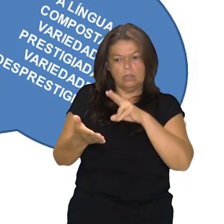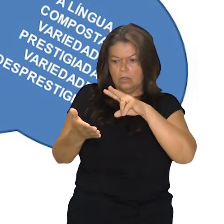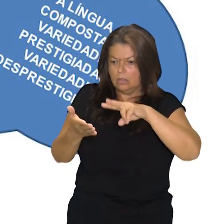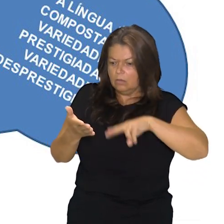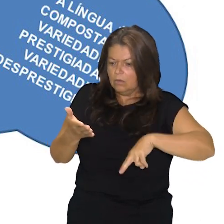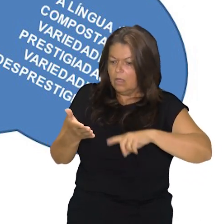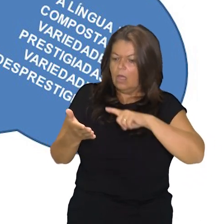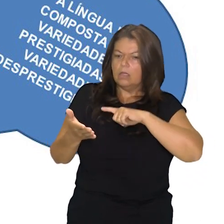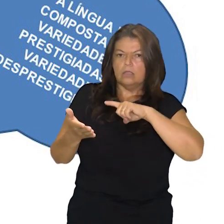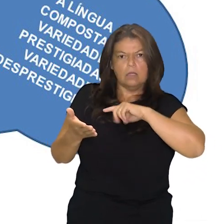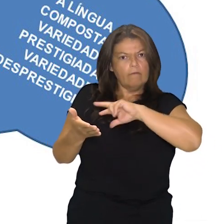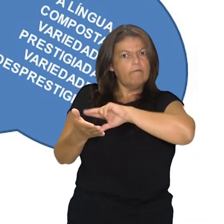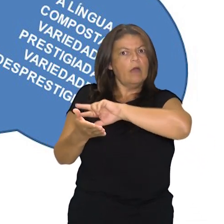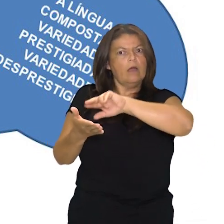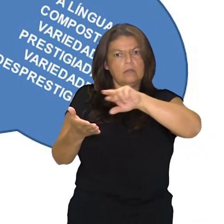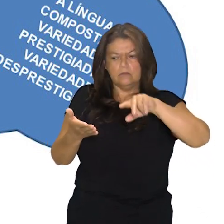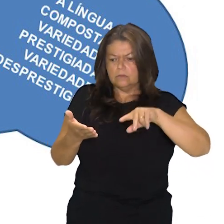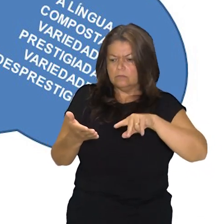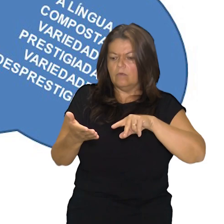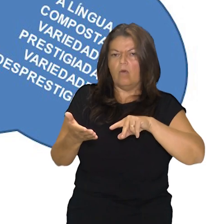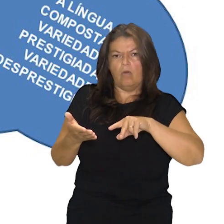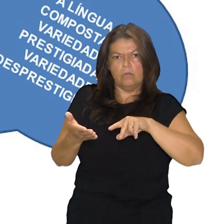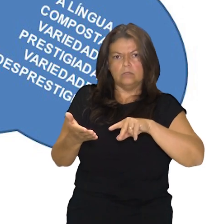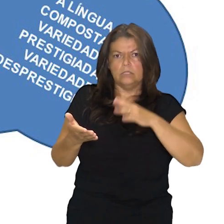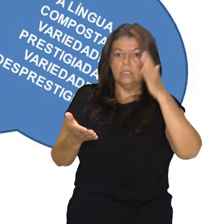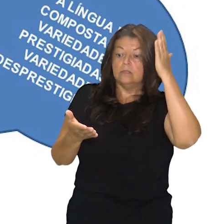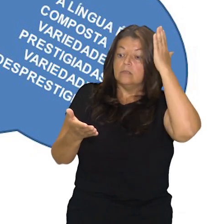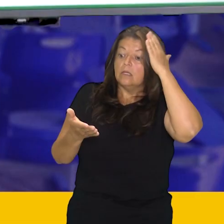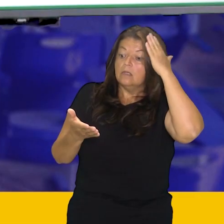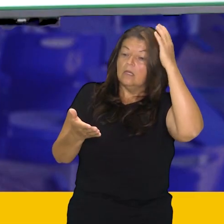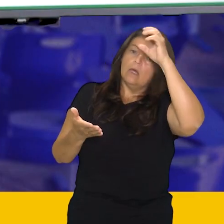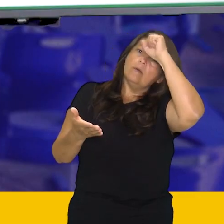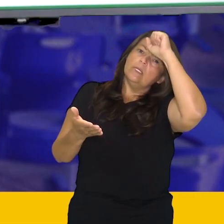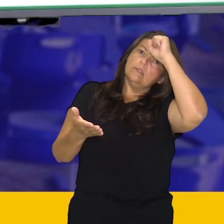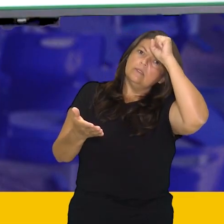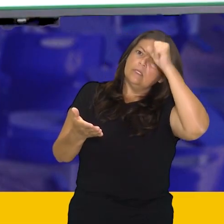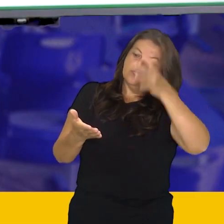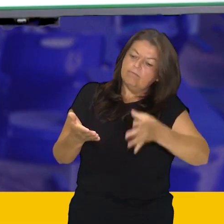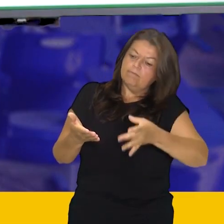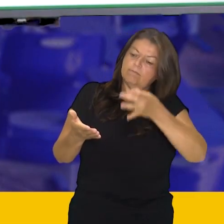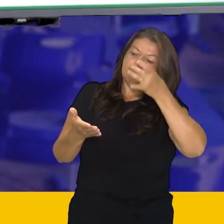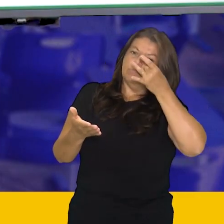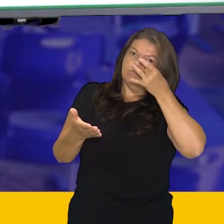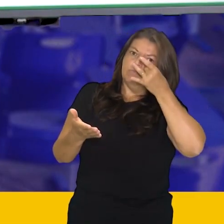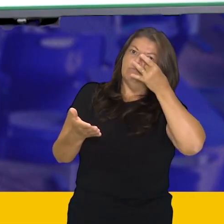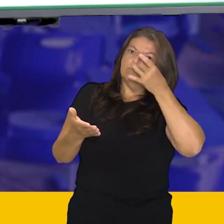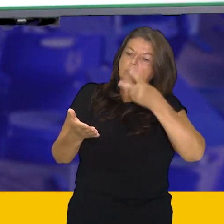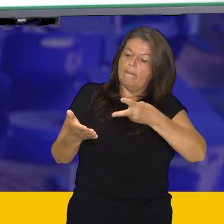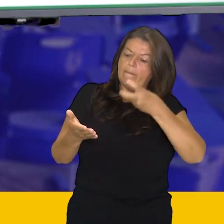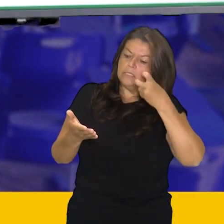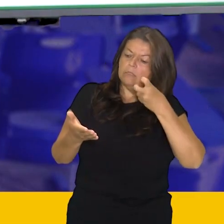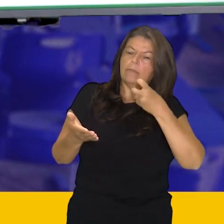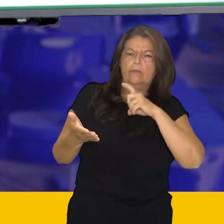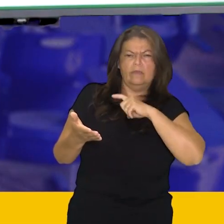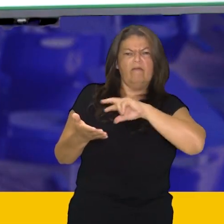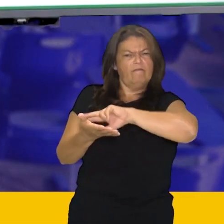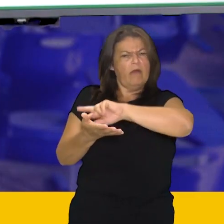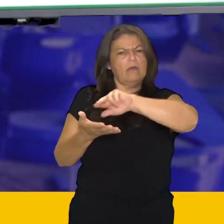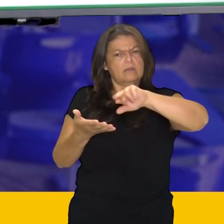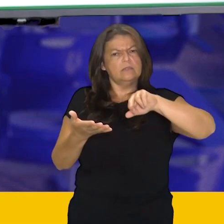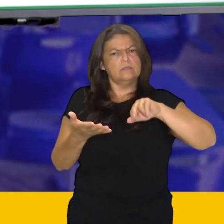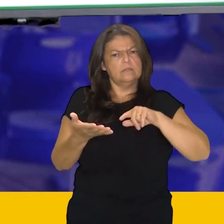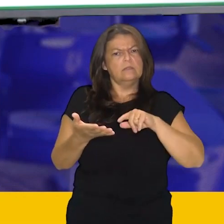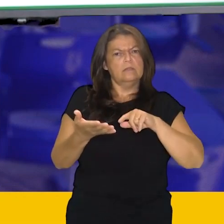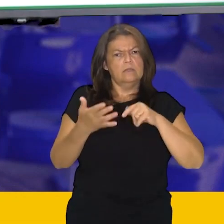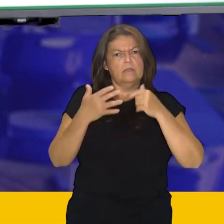formas de perceber essas variedades, né? Várias influências podem fazer com que você